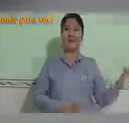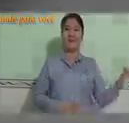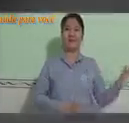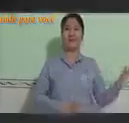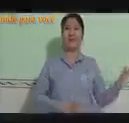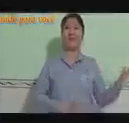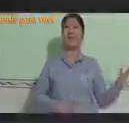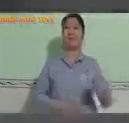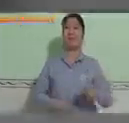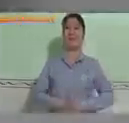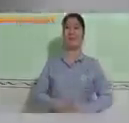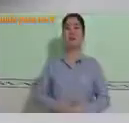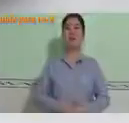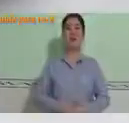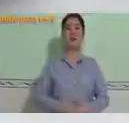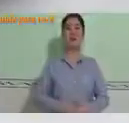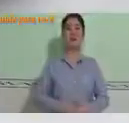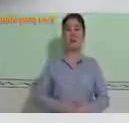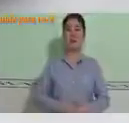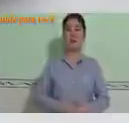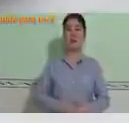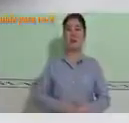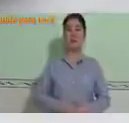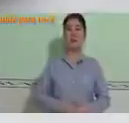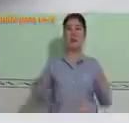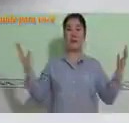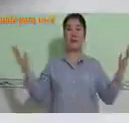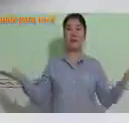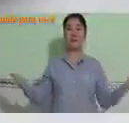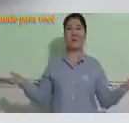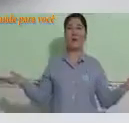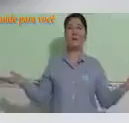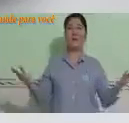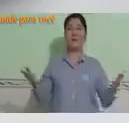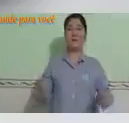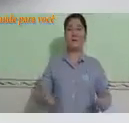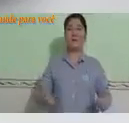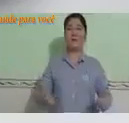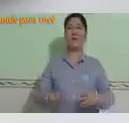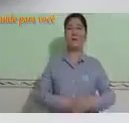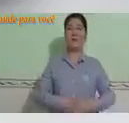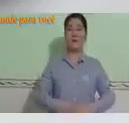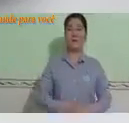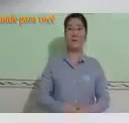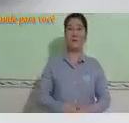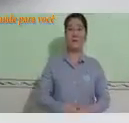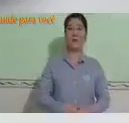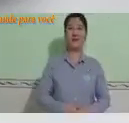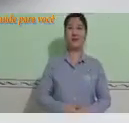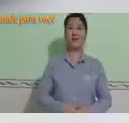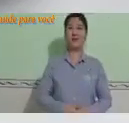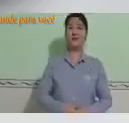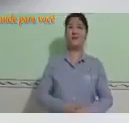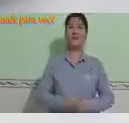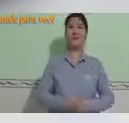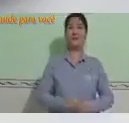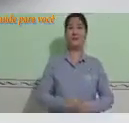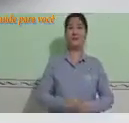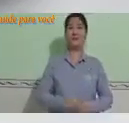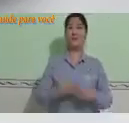inflamada e a pessoa perde o controle dos músculos demulado do rosto, resultando em boca torta, dificuldade para